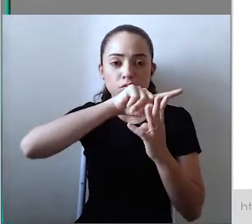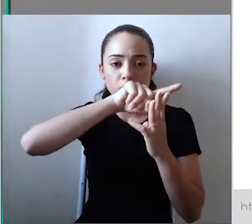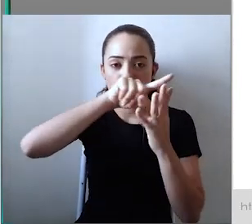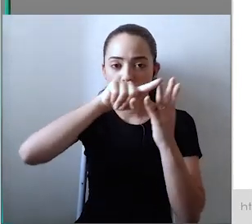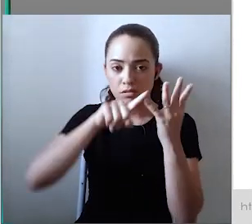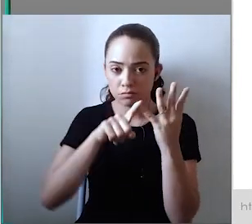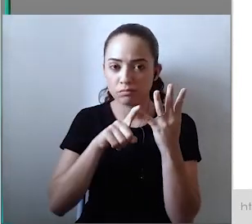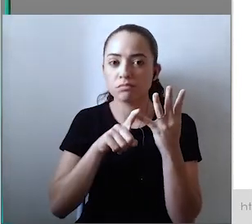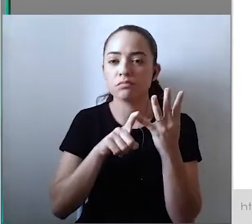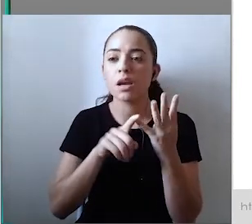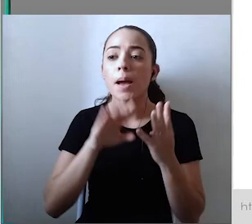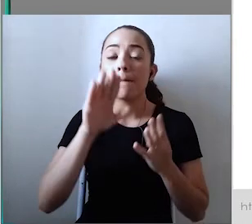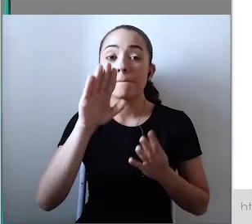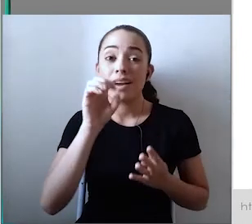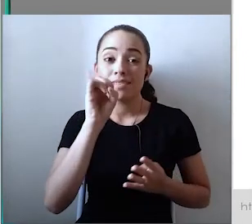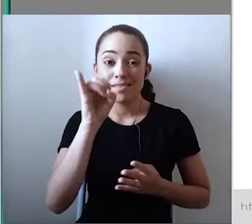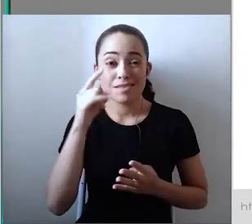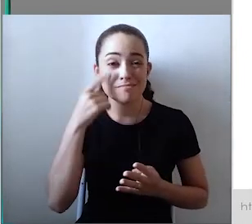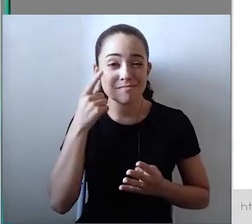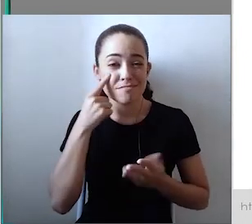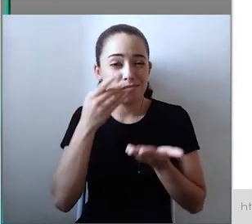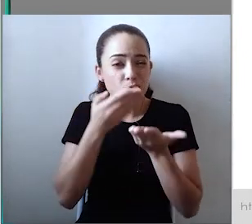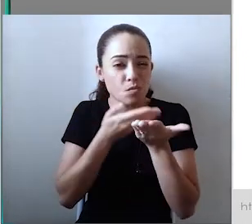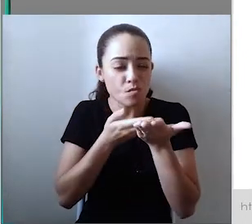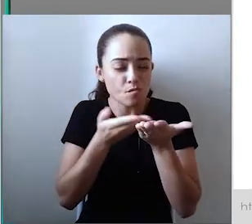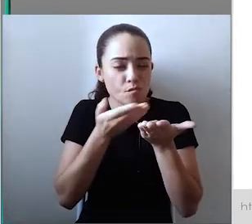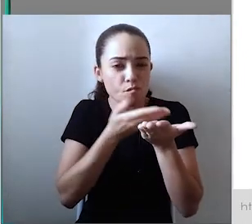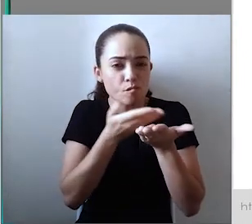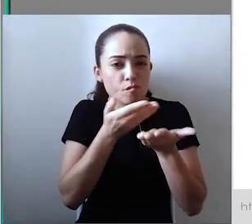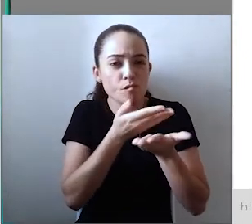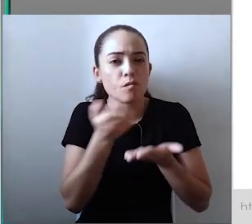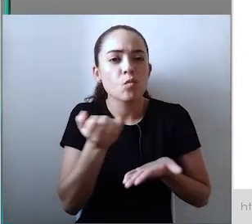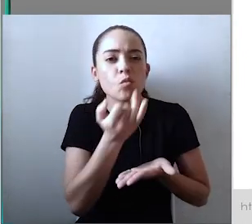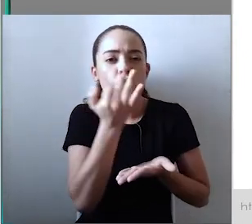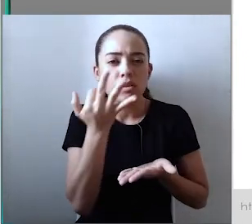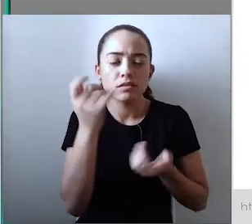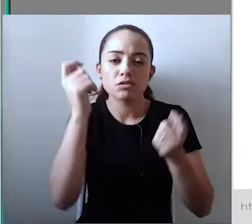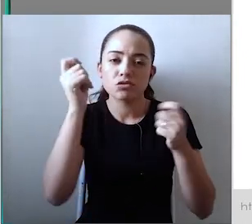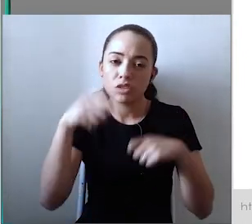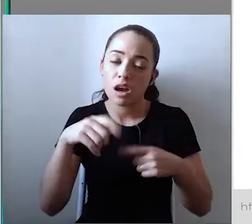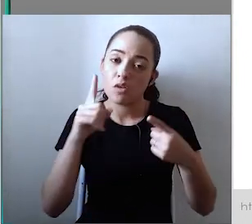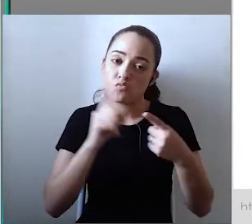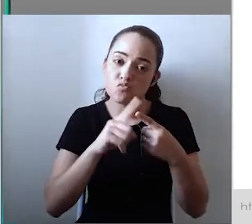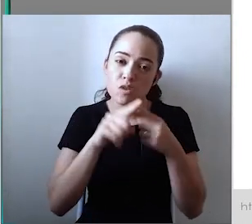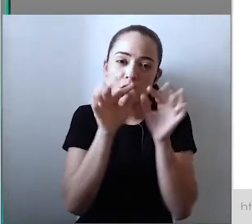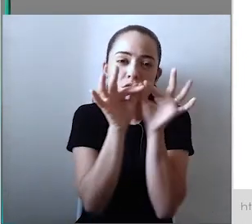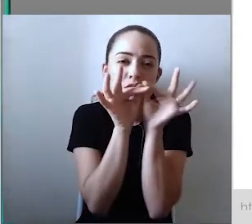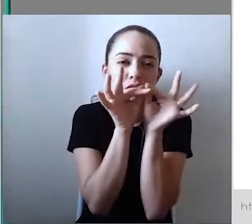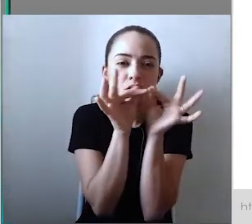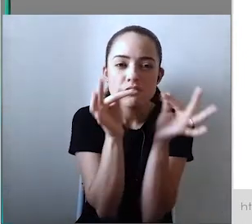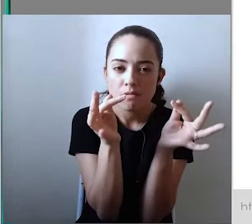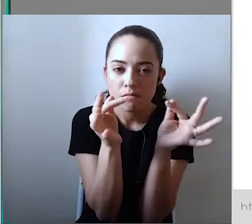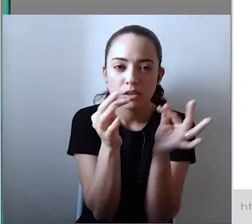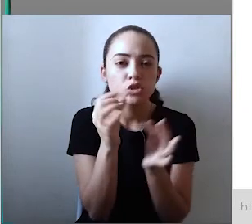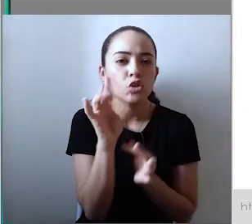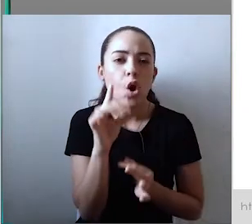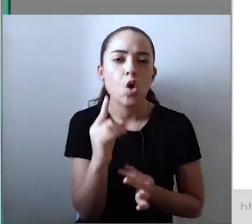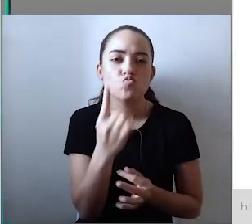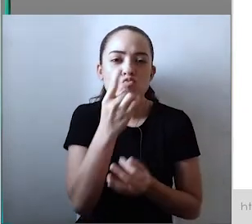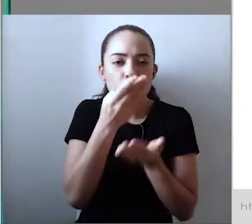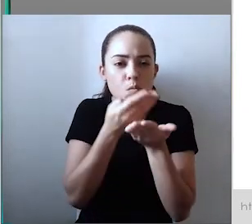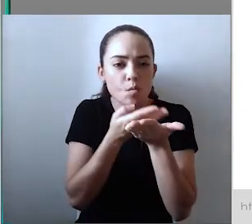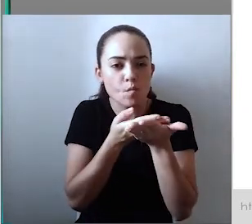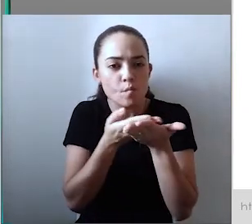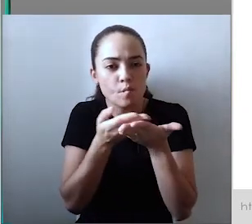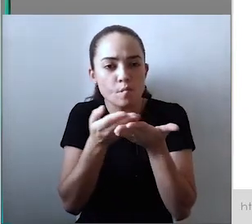células em domo. Quando falamos em número de camadas, o epitélio de revestimento poderá admitir uma camada única e assim será